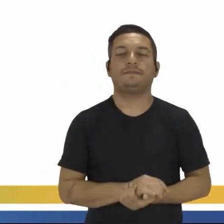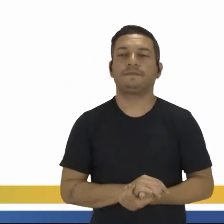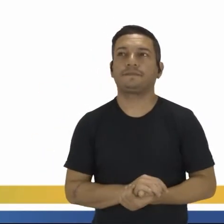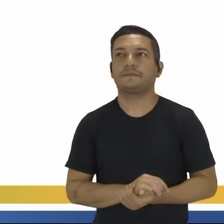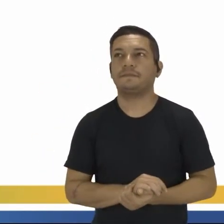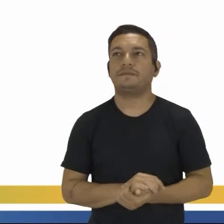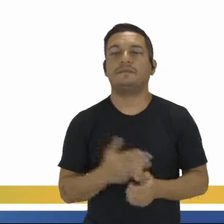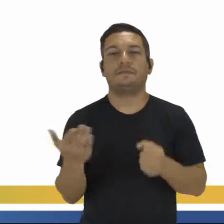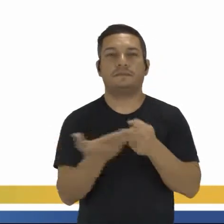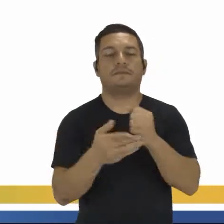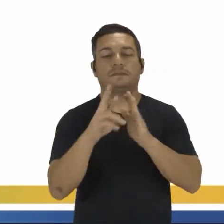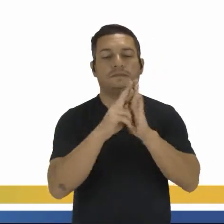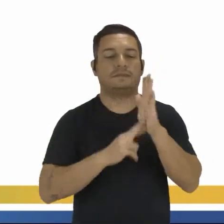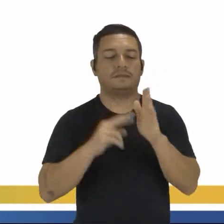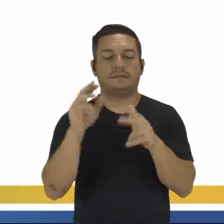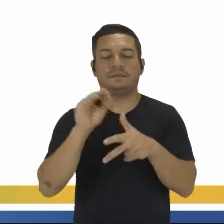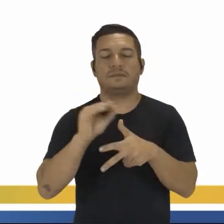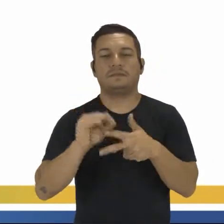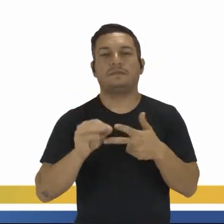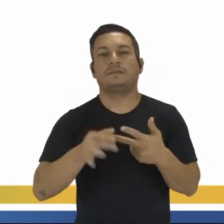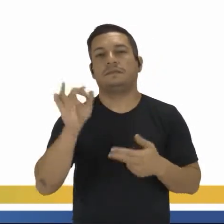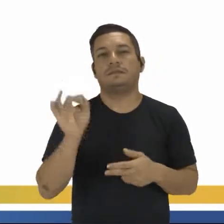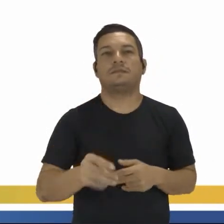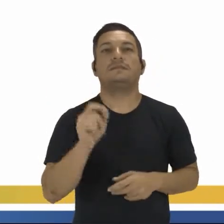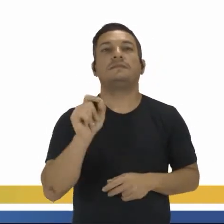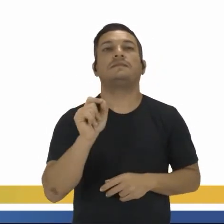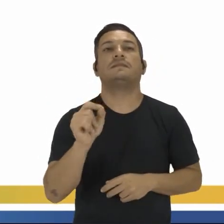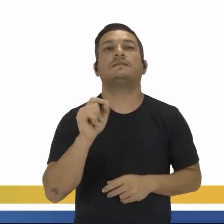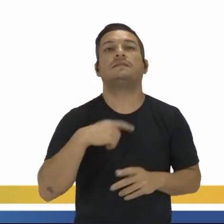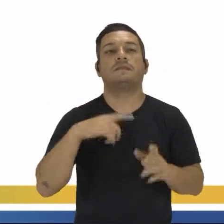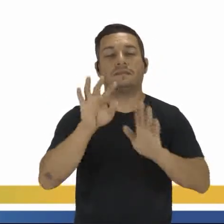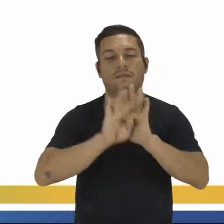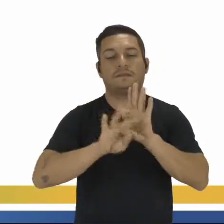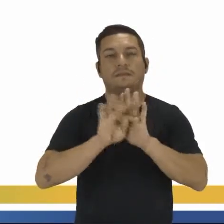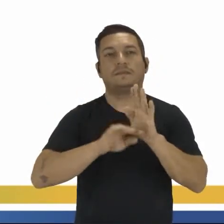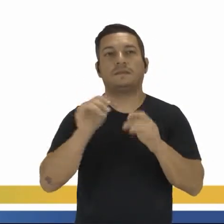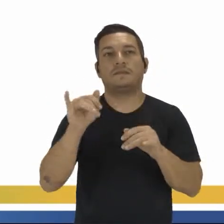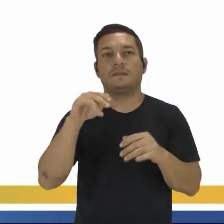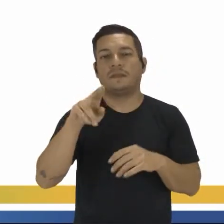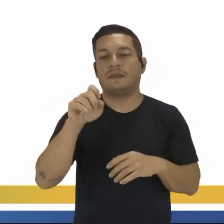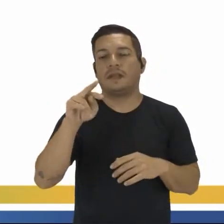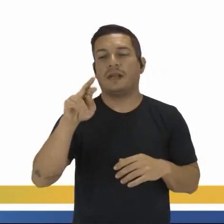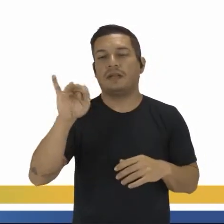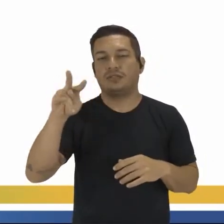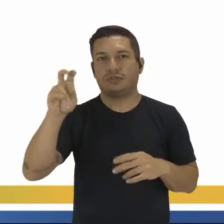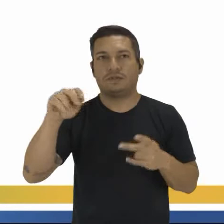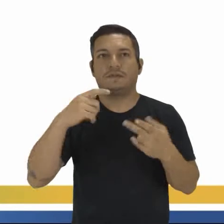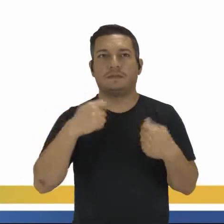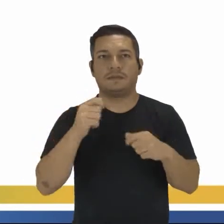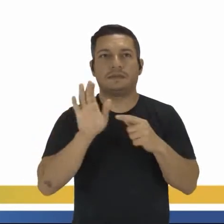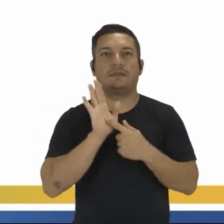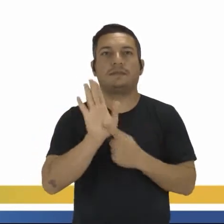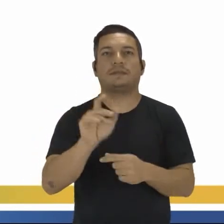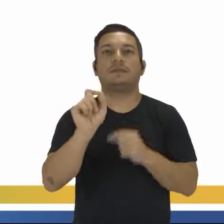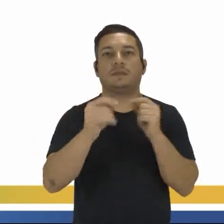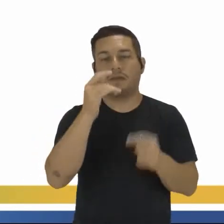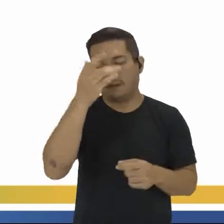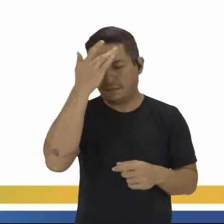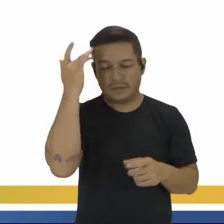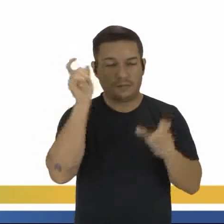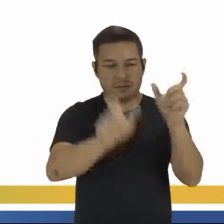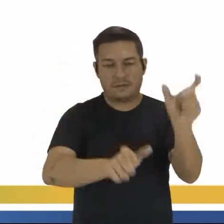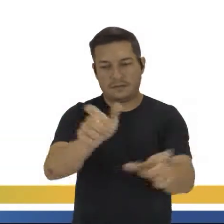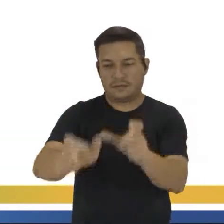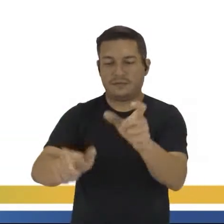A respeito da redação do Enem, é correta a assertiva de que é um texto, letra A, narrativo, devendo apresentar personagens